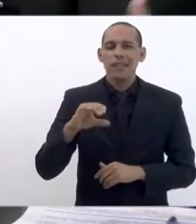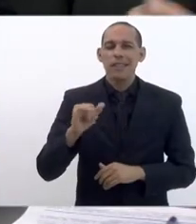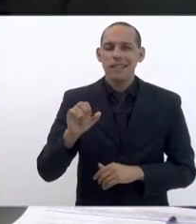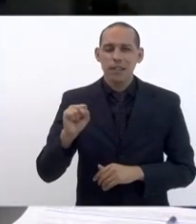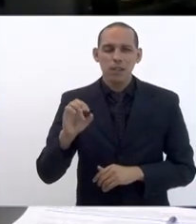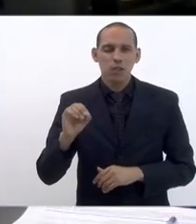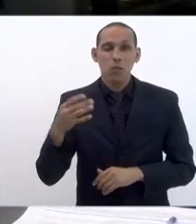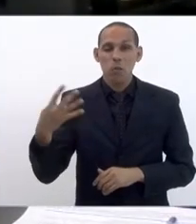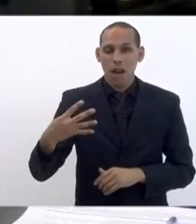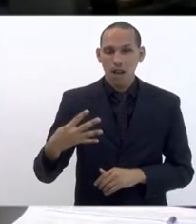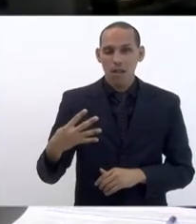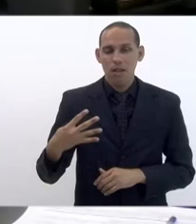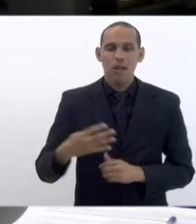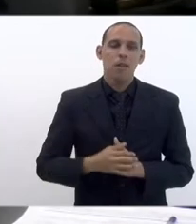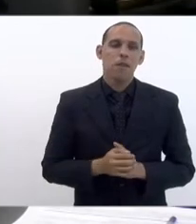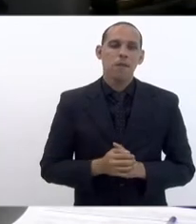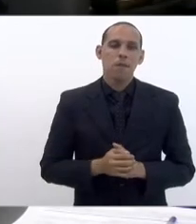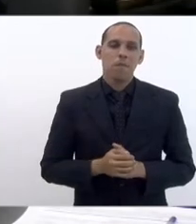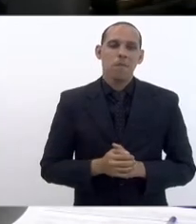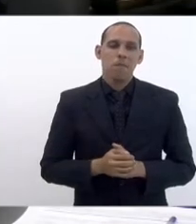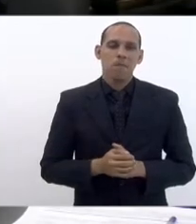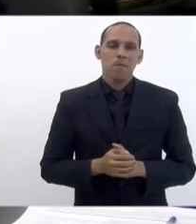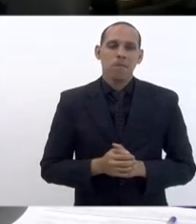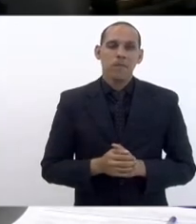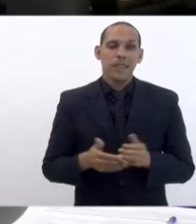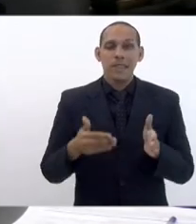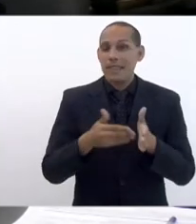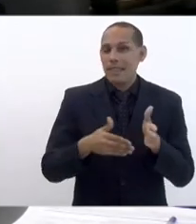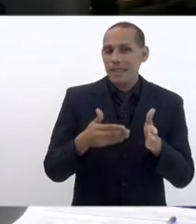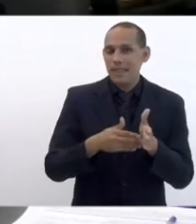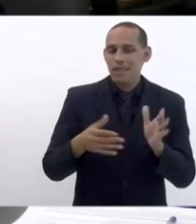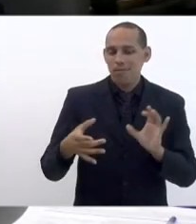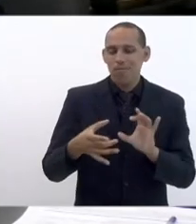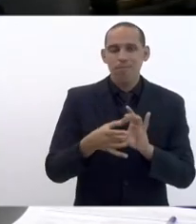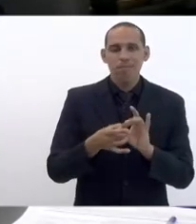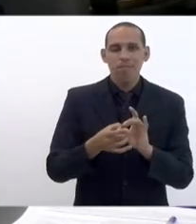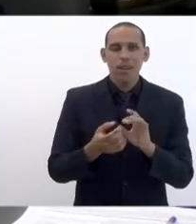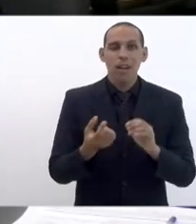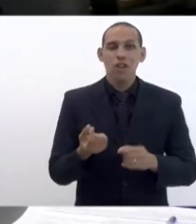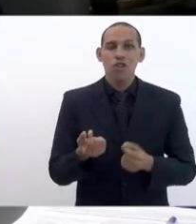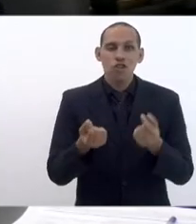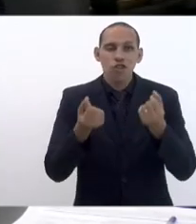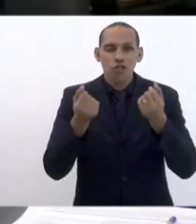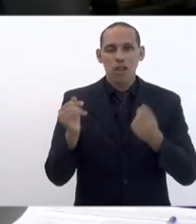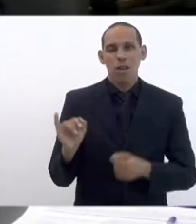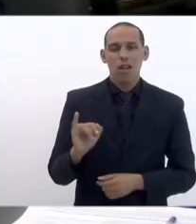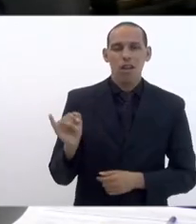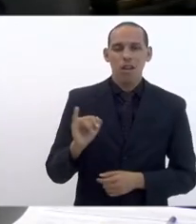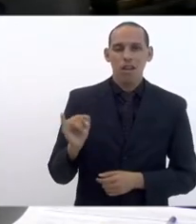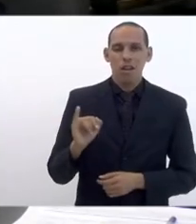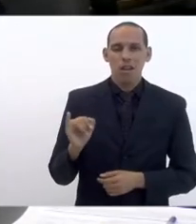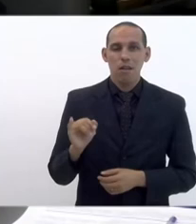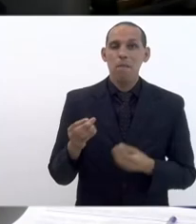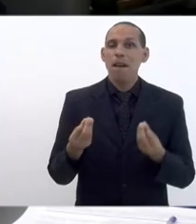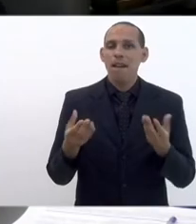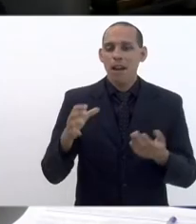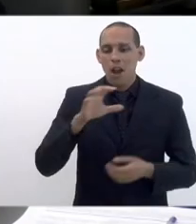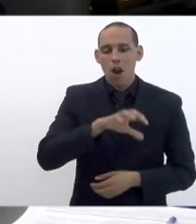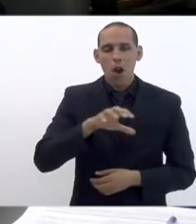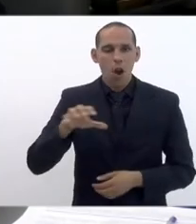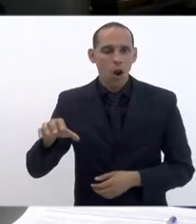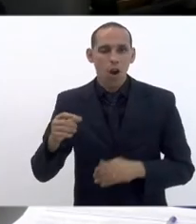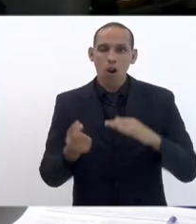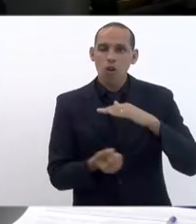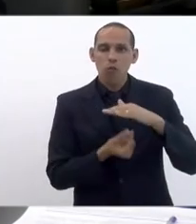Inciso 4º. Ele veda a vinculação da receita de impostos a órgão, fundo ou